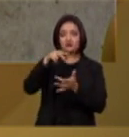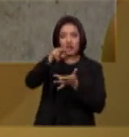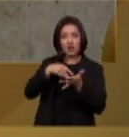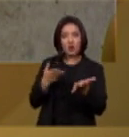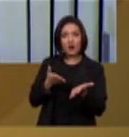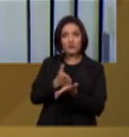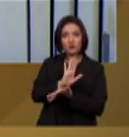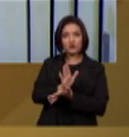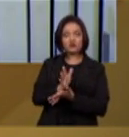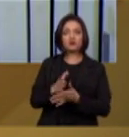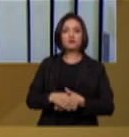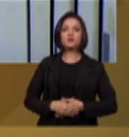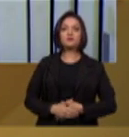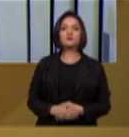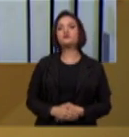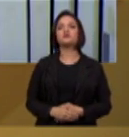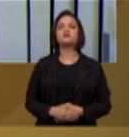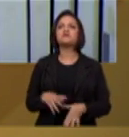anterior.